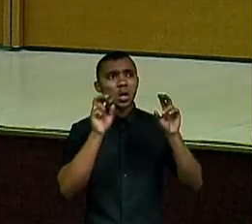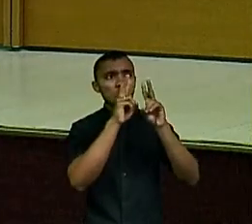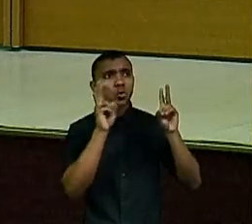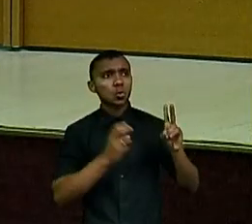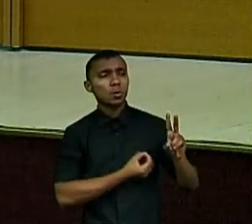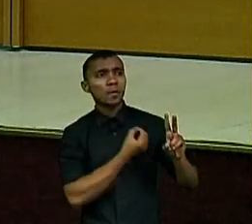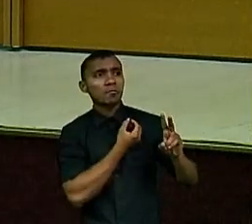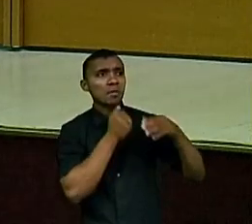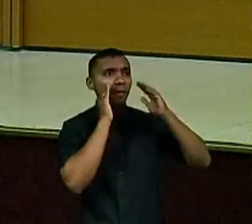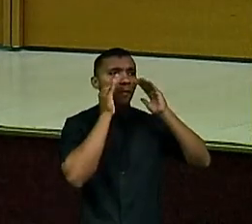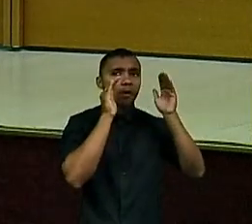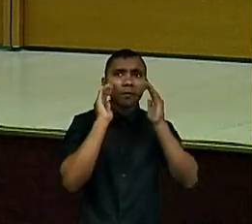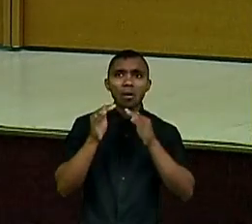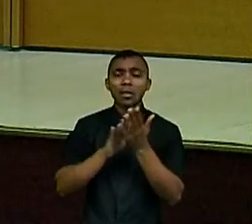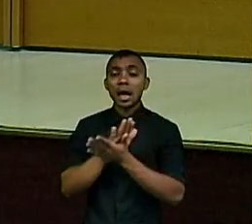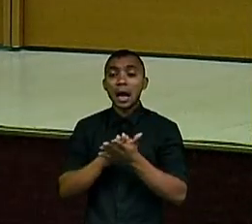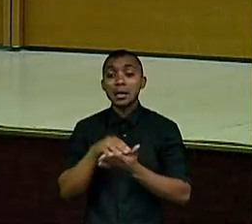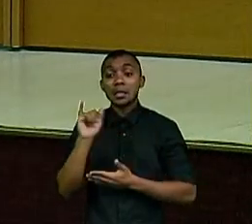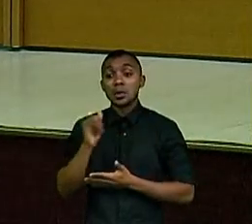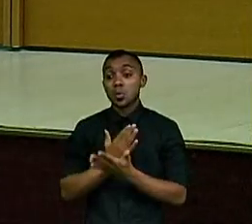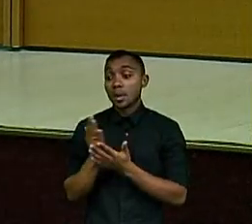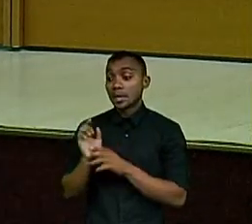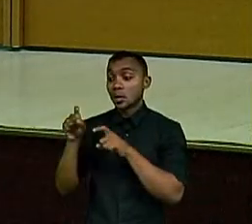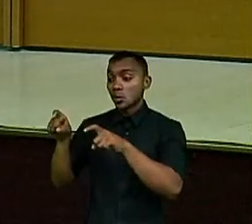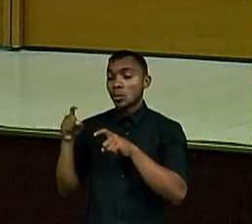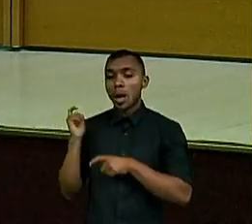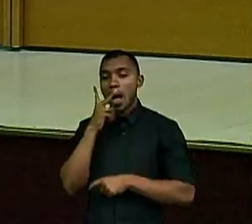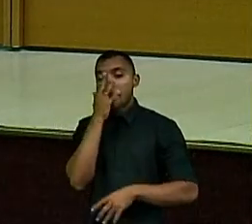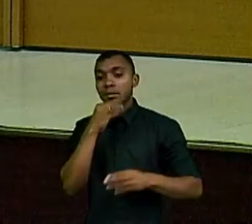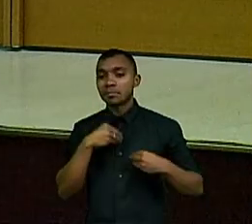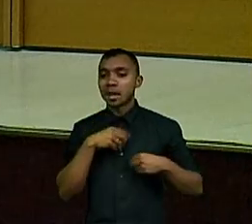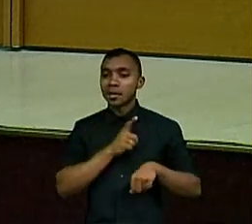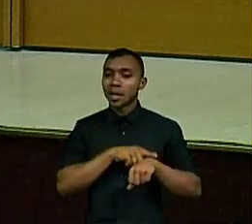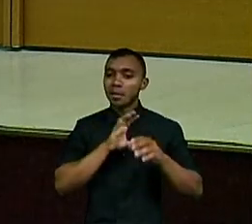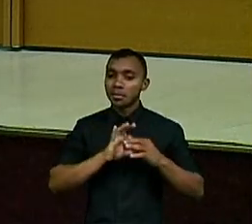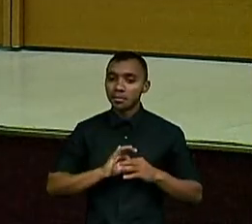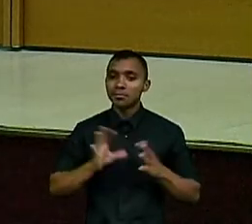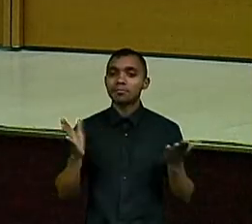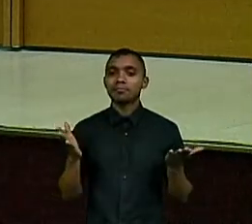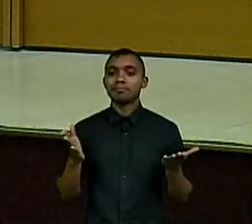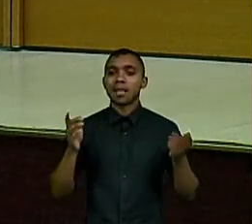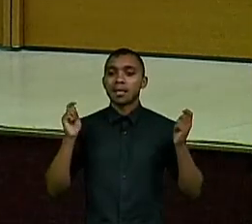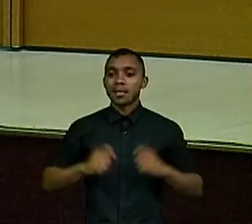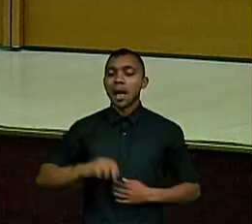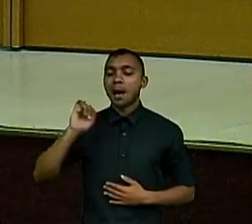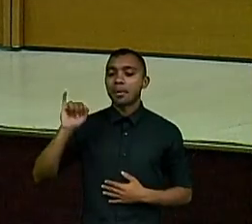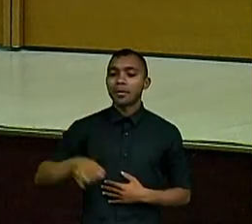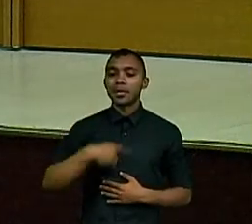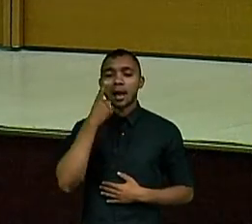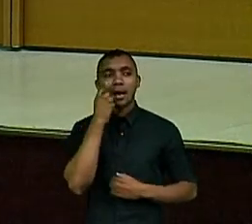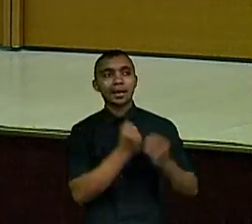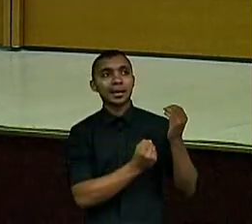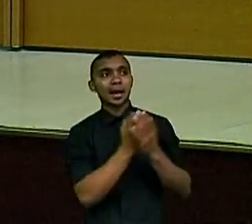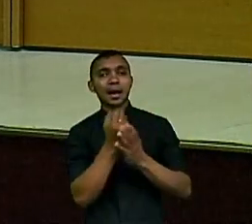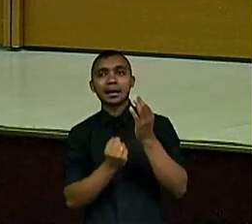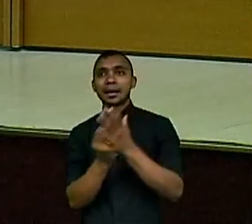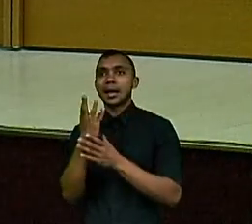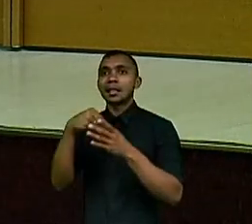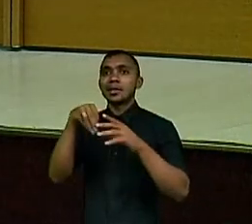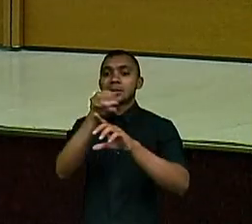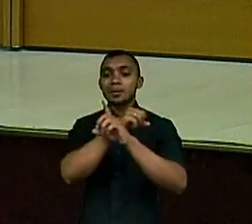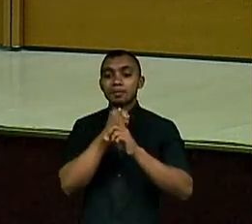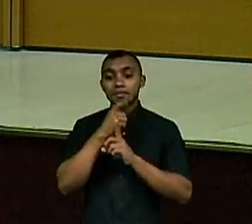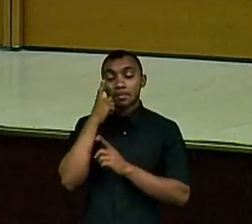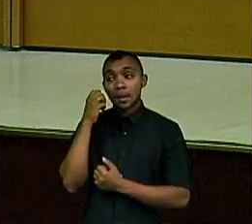e com agricultura ele passa a ter tempo livre esse tempo livre que vai proporcionar a oportunizar ele promover as mudanças da sociedade O fogo